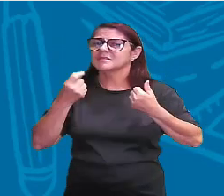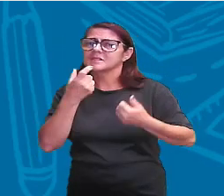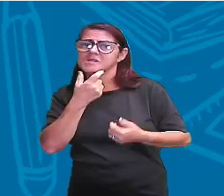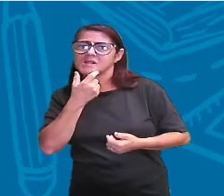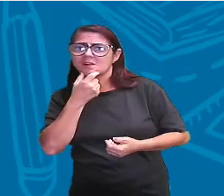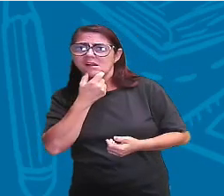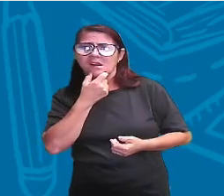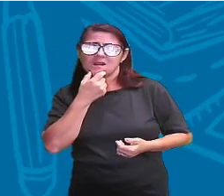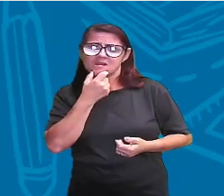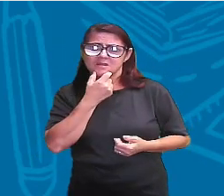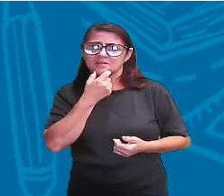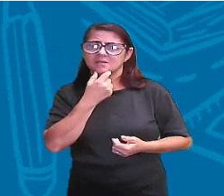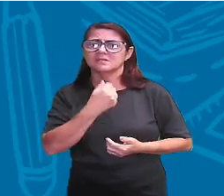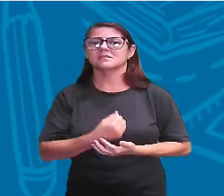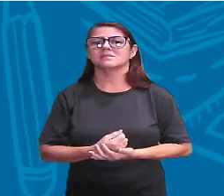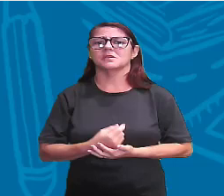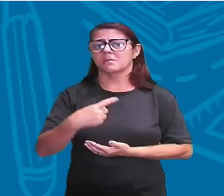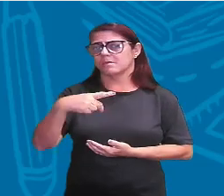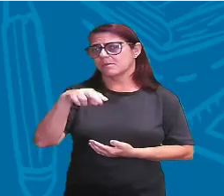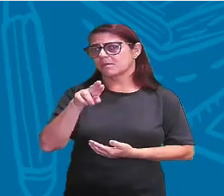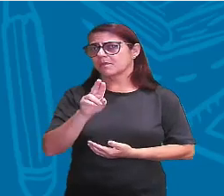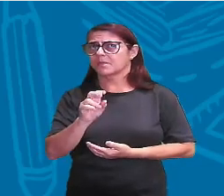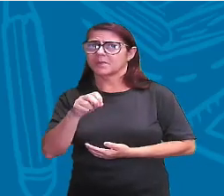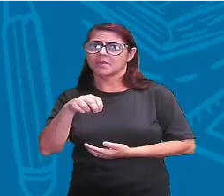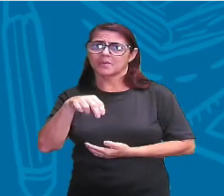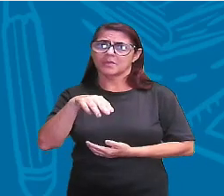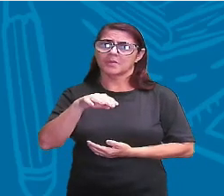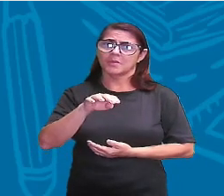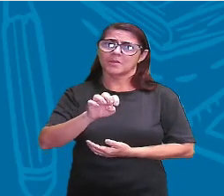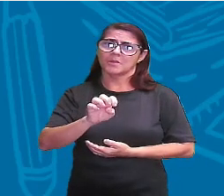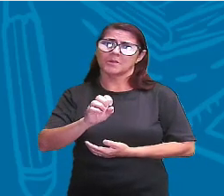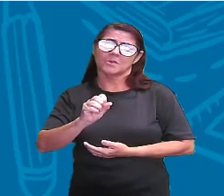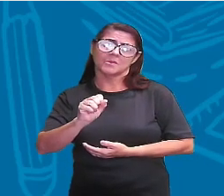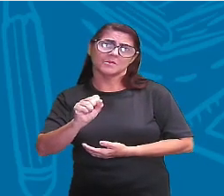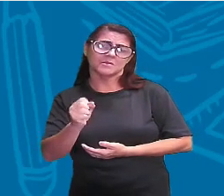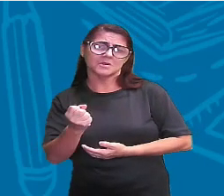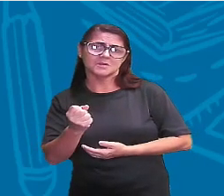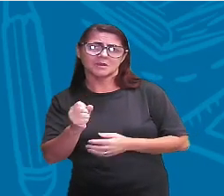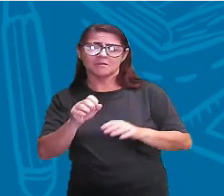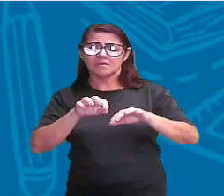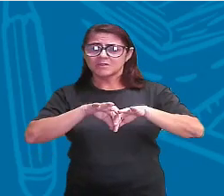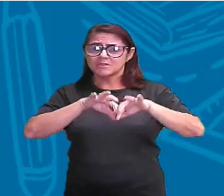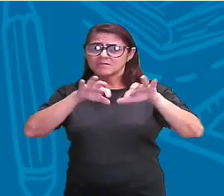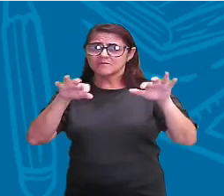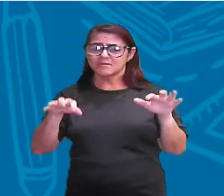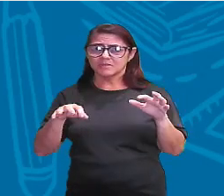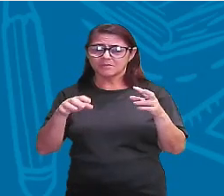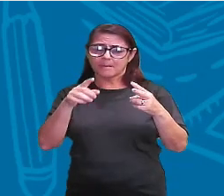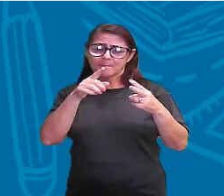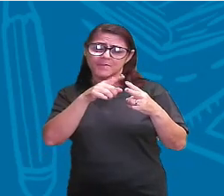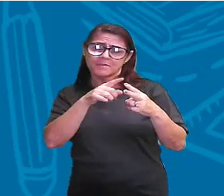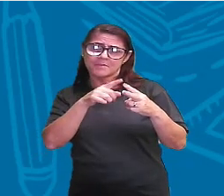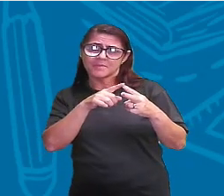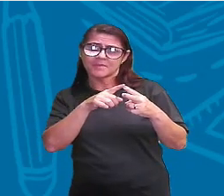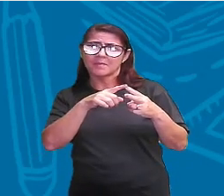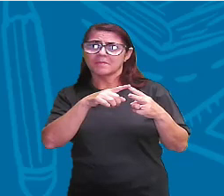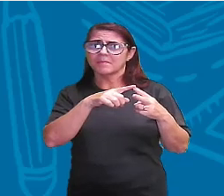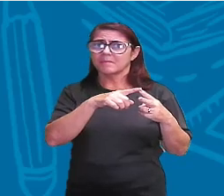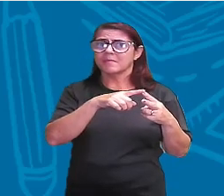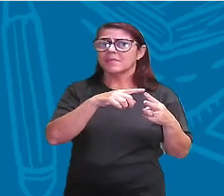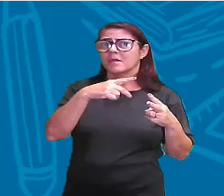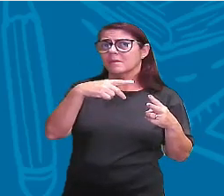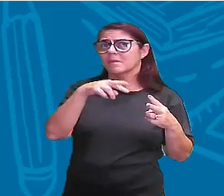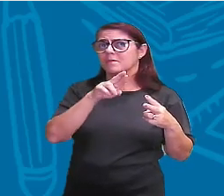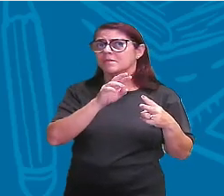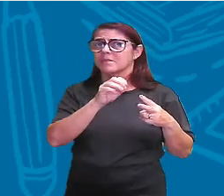de Personal Pronouns. Então, eu vou dividir o nosso conteúdo de hoje em duas partes. Primeiro, Personal Pronouns, que são